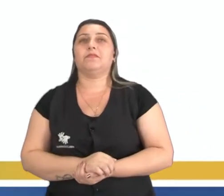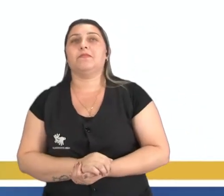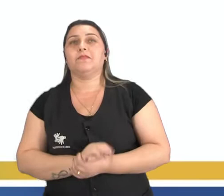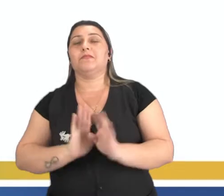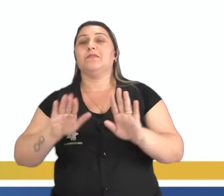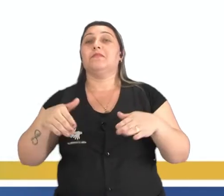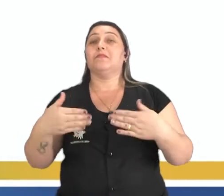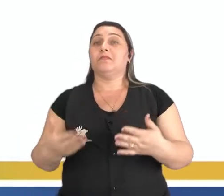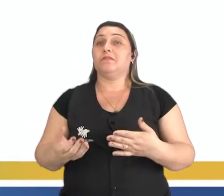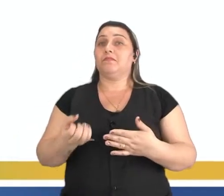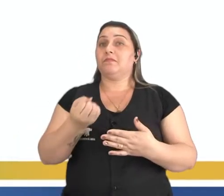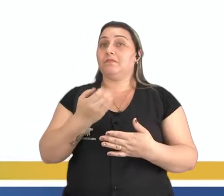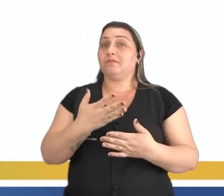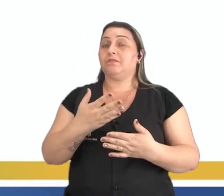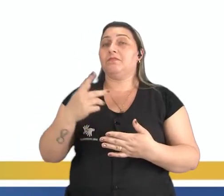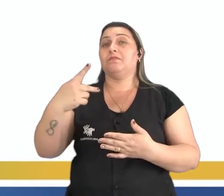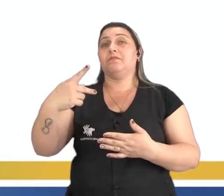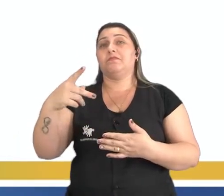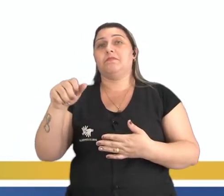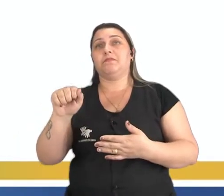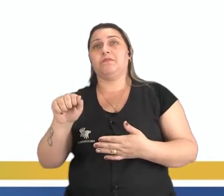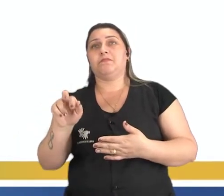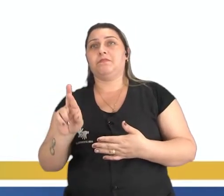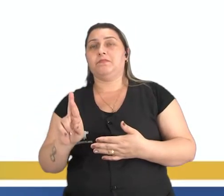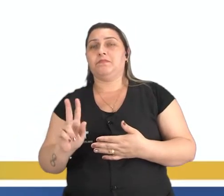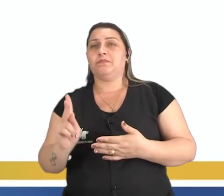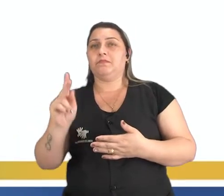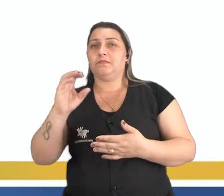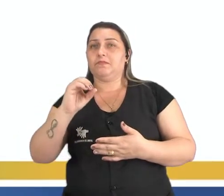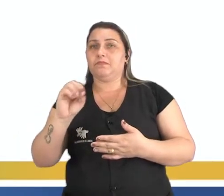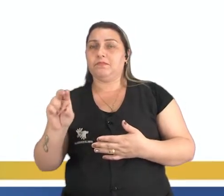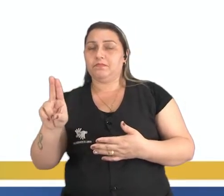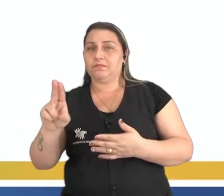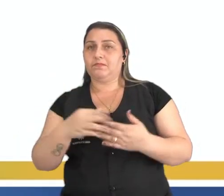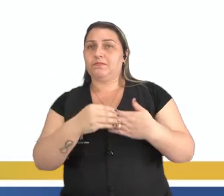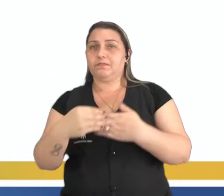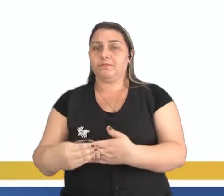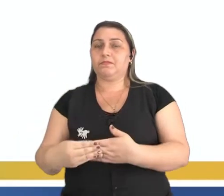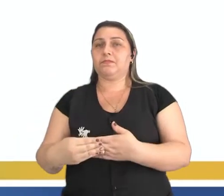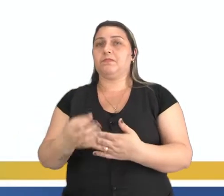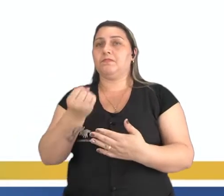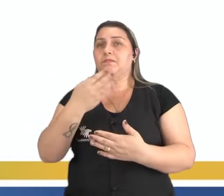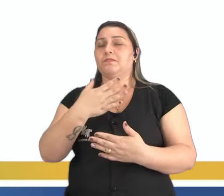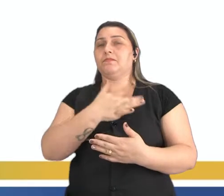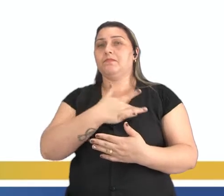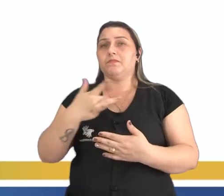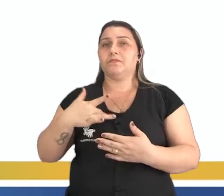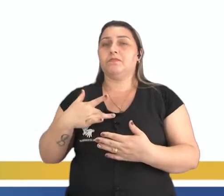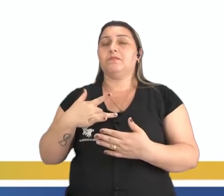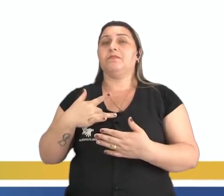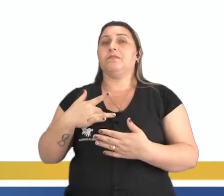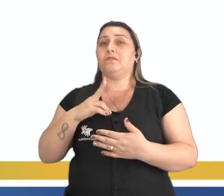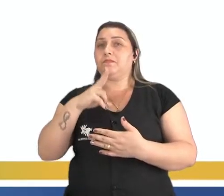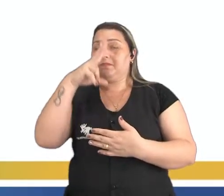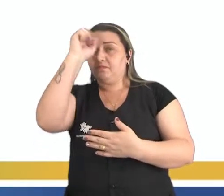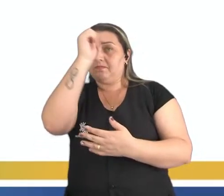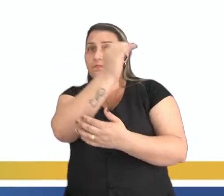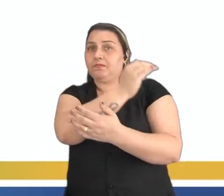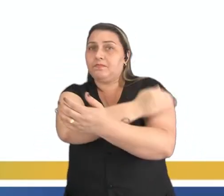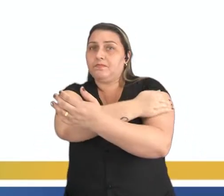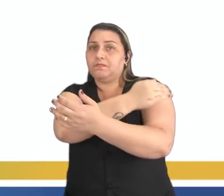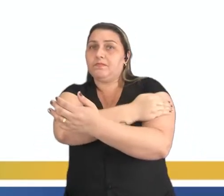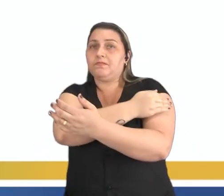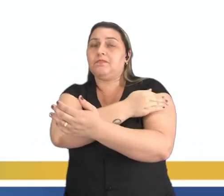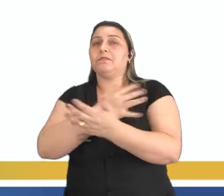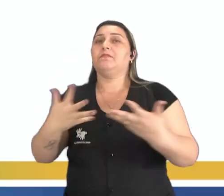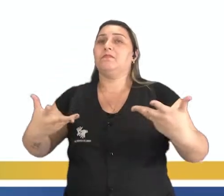Quais são os benefícios do parkour, né? Essa prática traz como benefícios o fortalecimento dos músculos, desenvolvendo